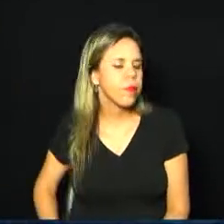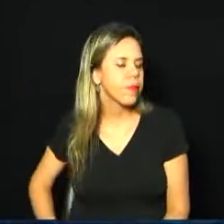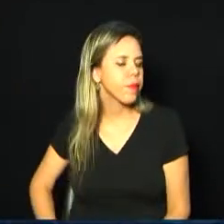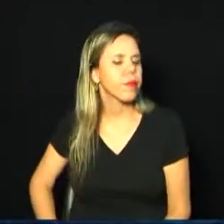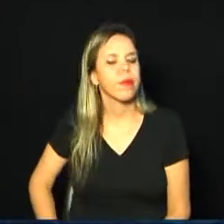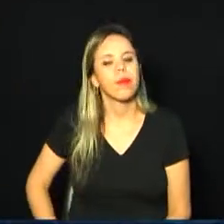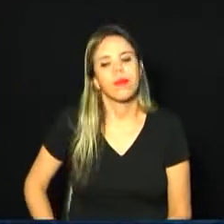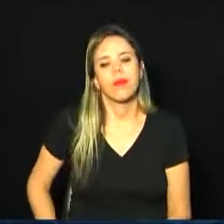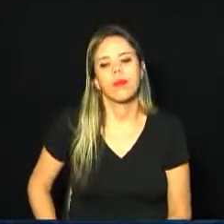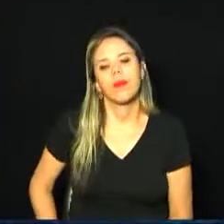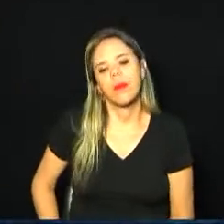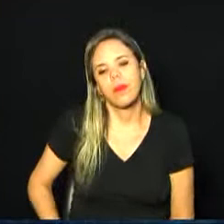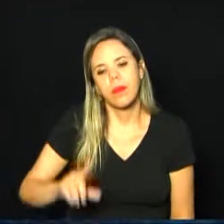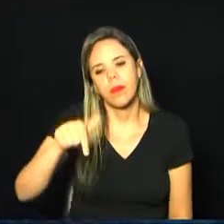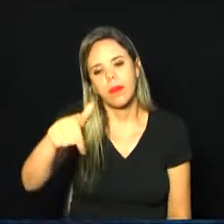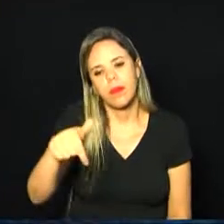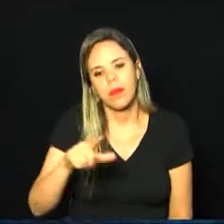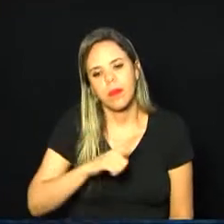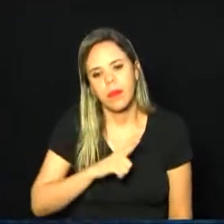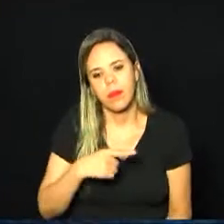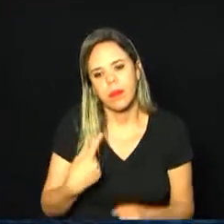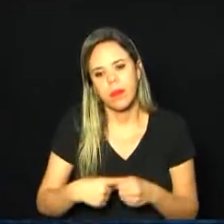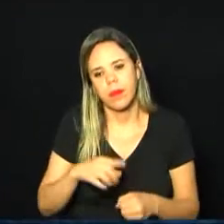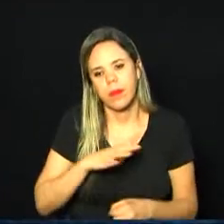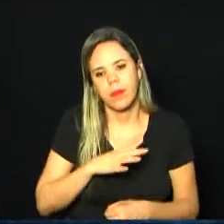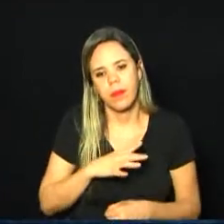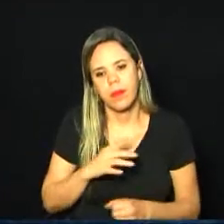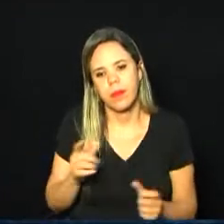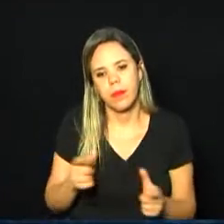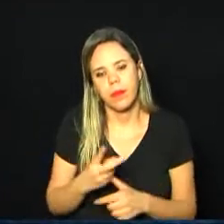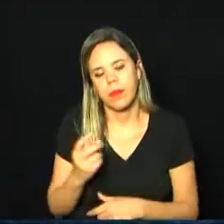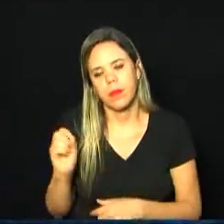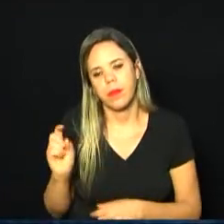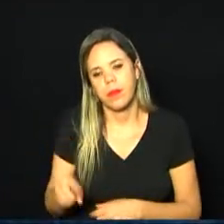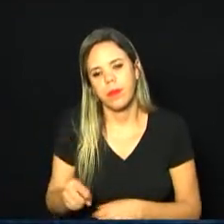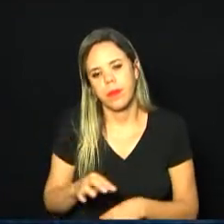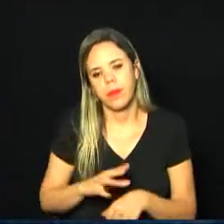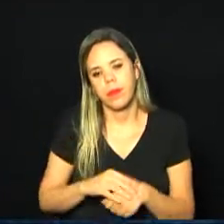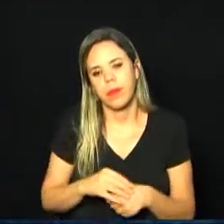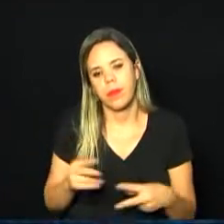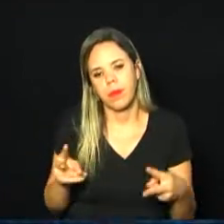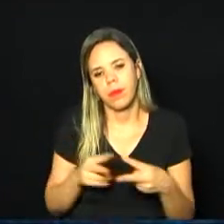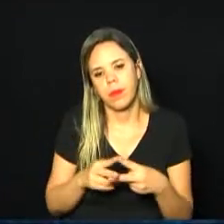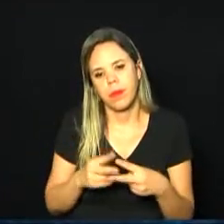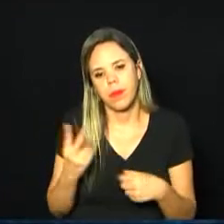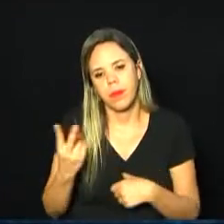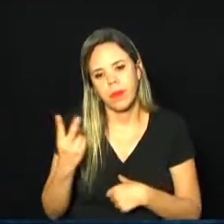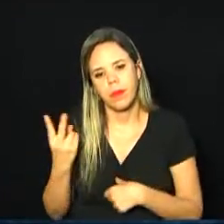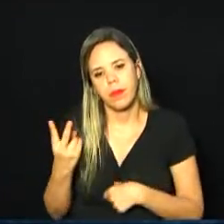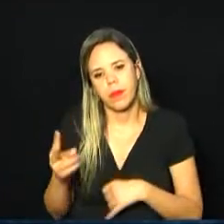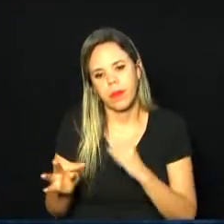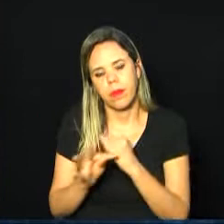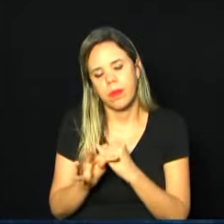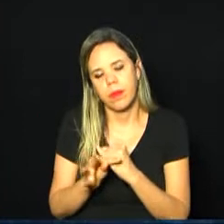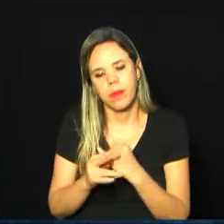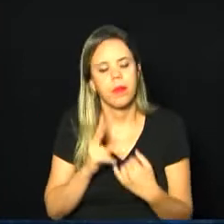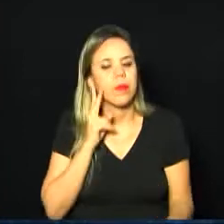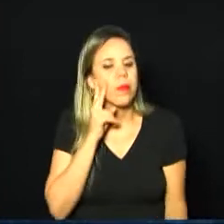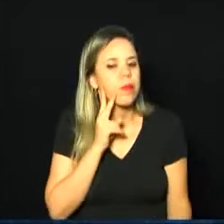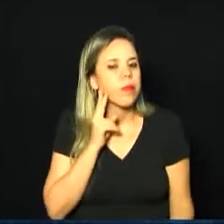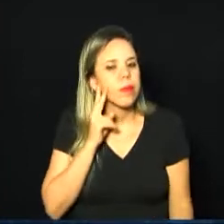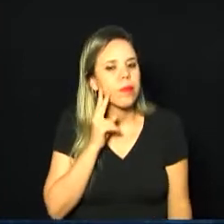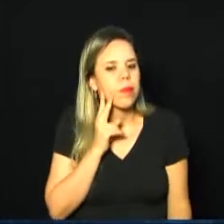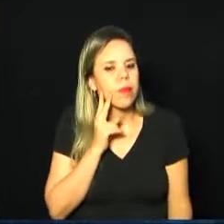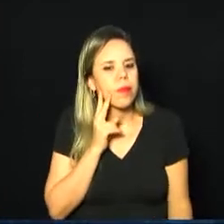couve 19 e na sequência os municípios com menos de 20 mil casos da doença Paulínia Valinhos Itatiba